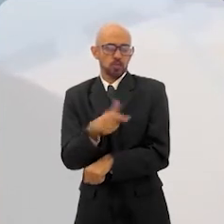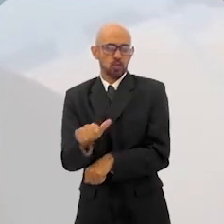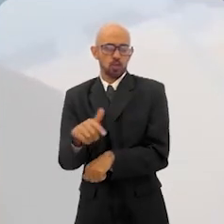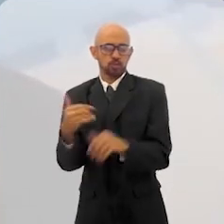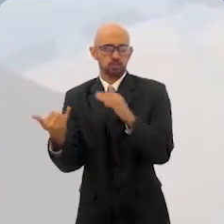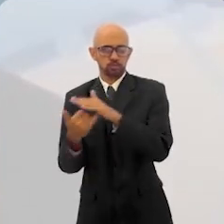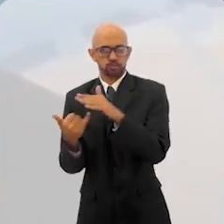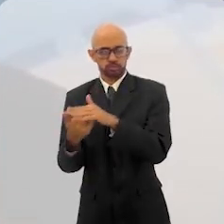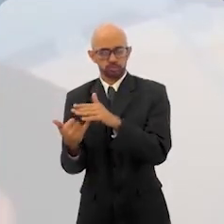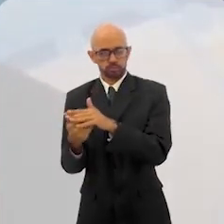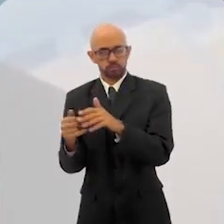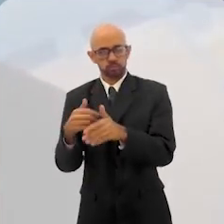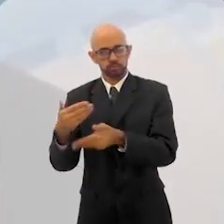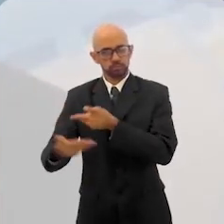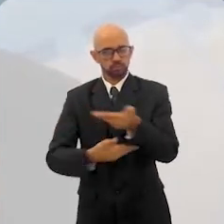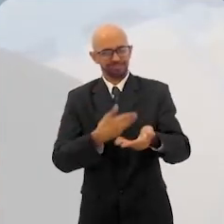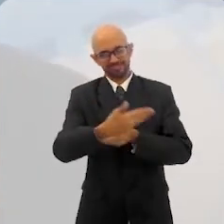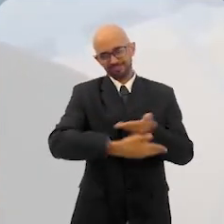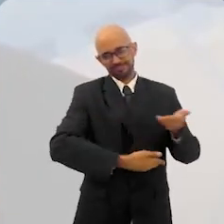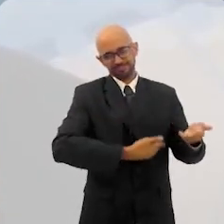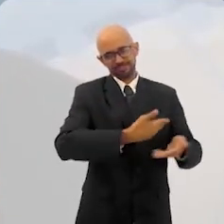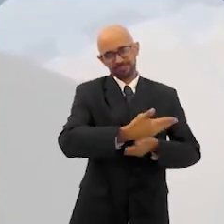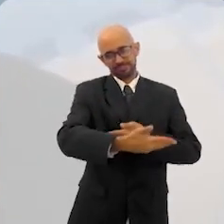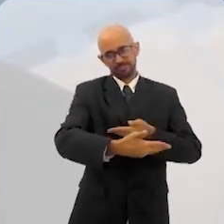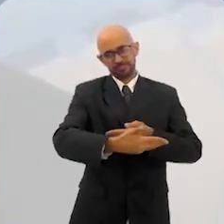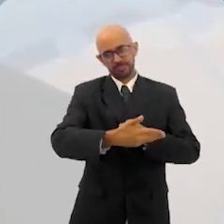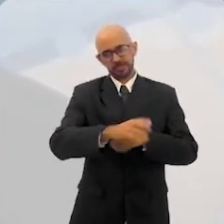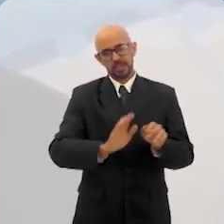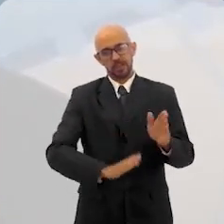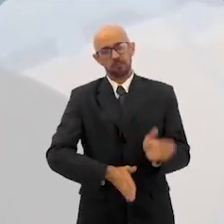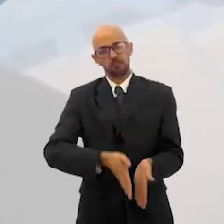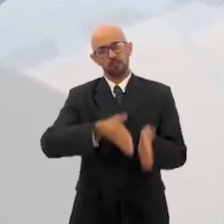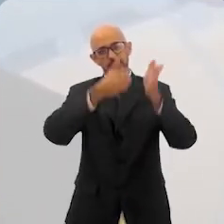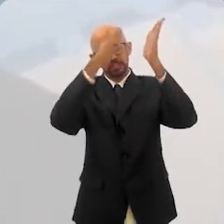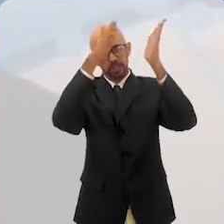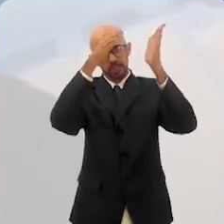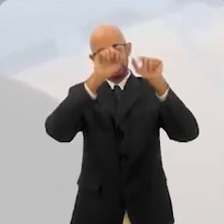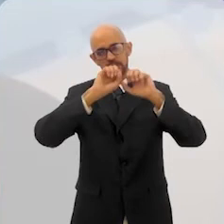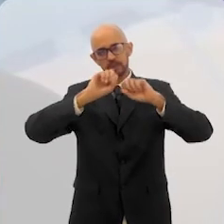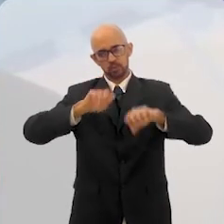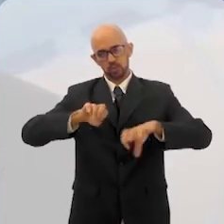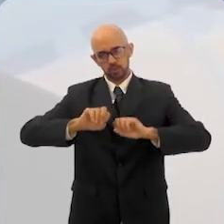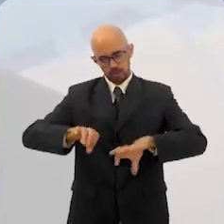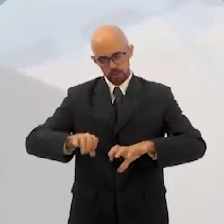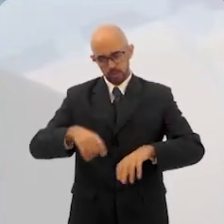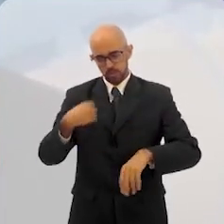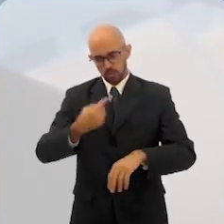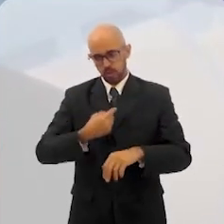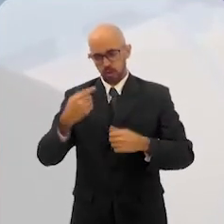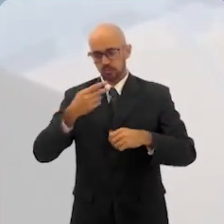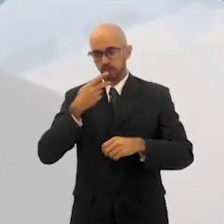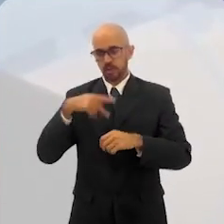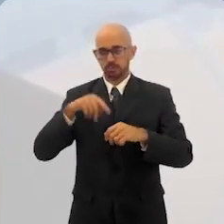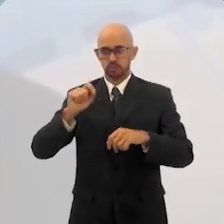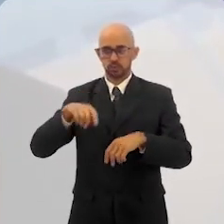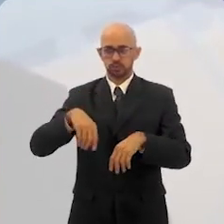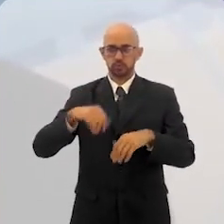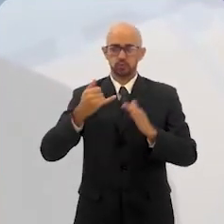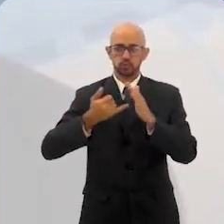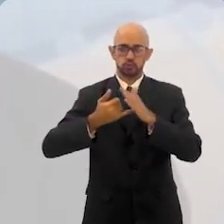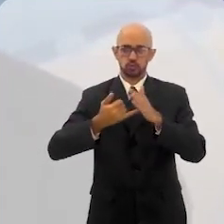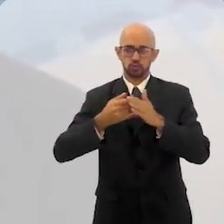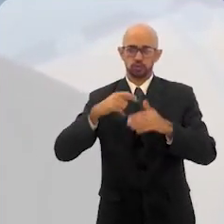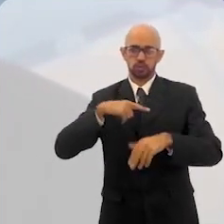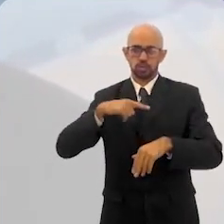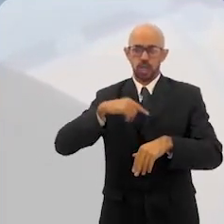outra, poder fazer no instituto, que é o que a gente chama de verticalização de ensino, né? Que a gente reforça que o instituto tem muito isso, né? De você entrar com